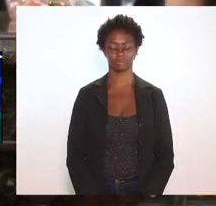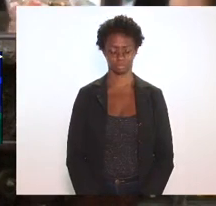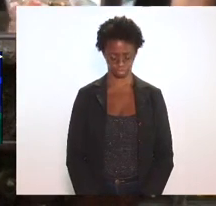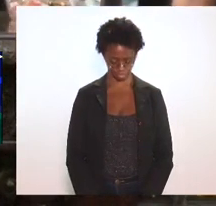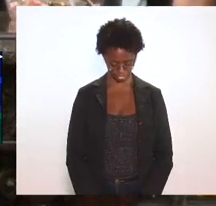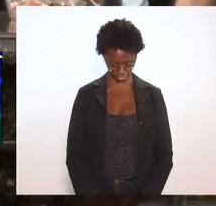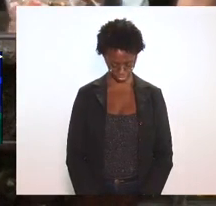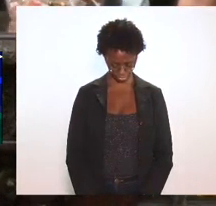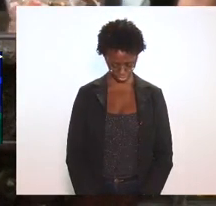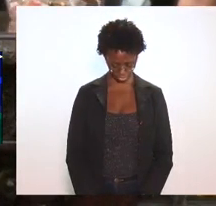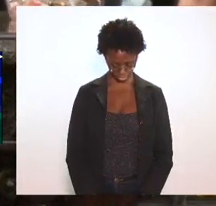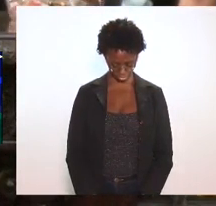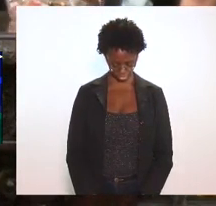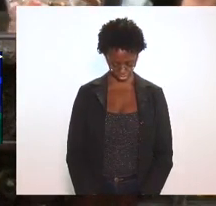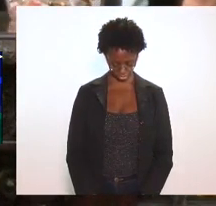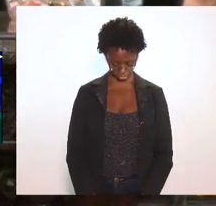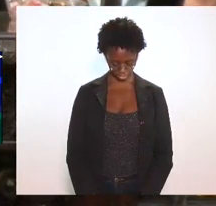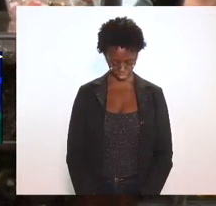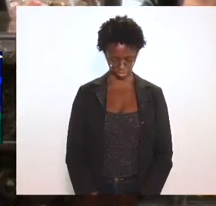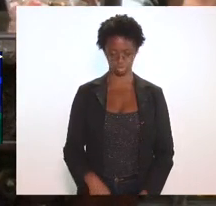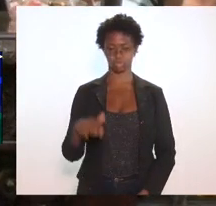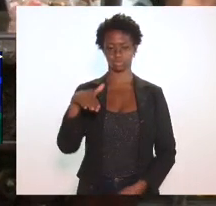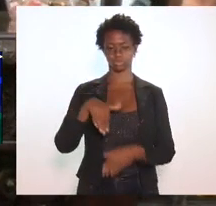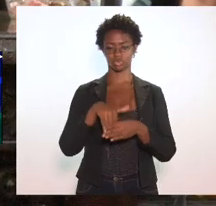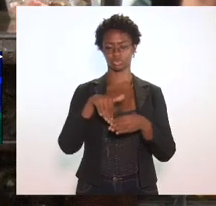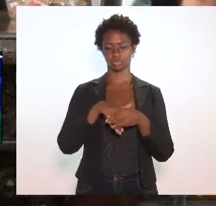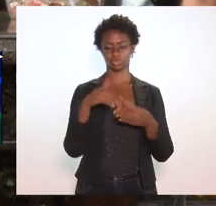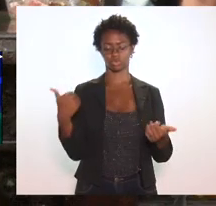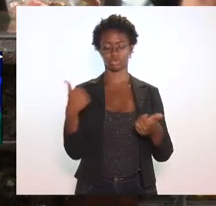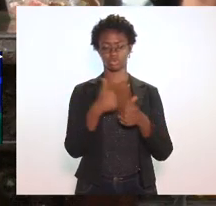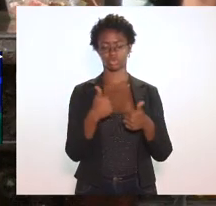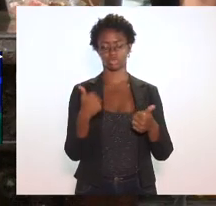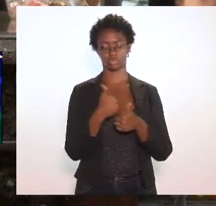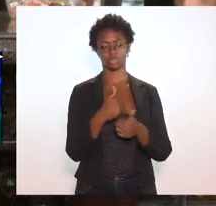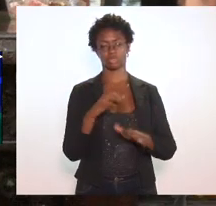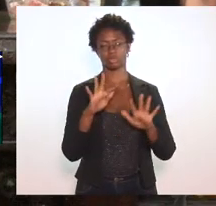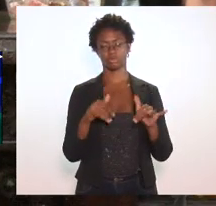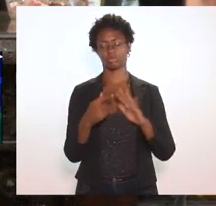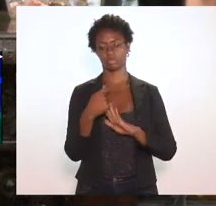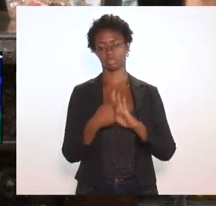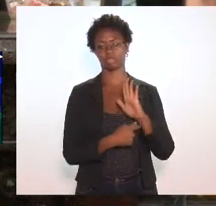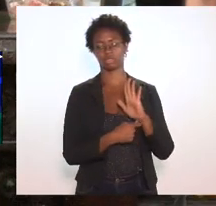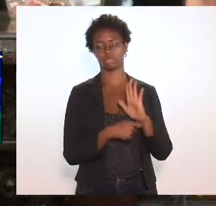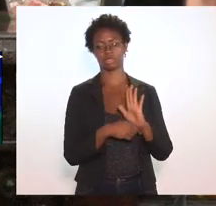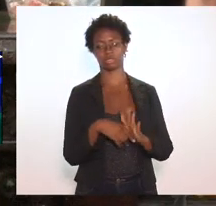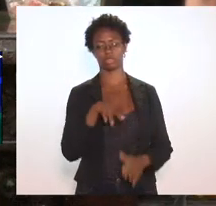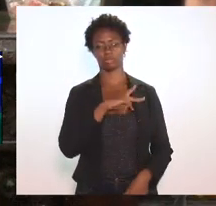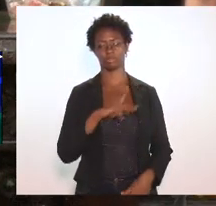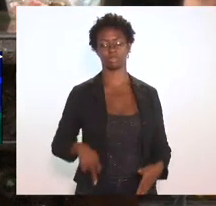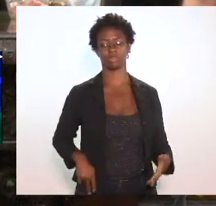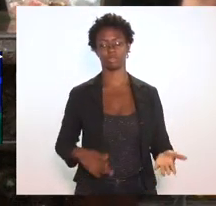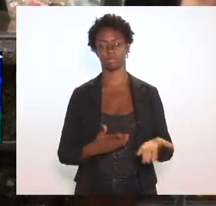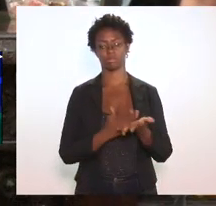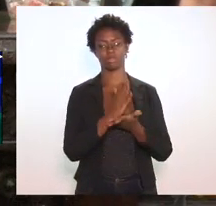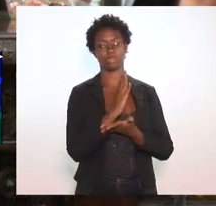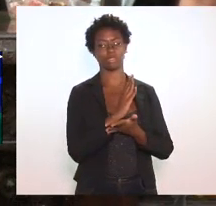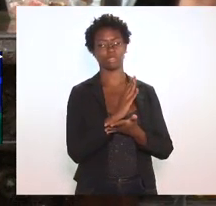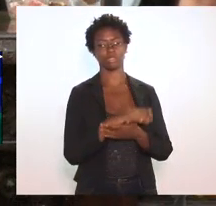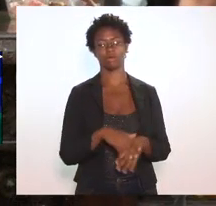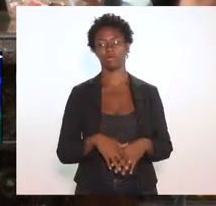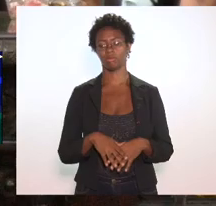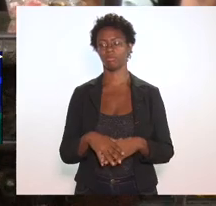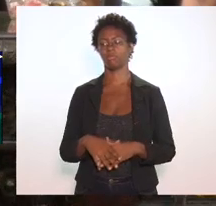Com os pareceres emitidos em votação, substitutivo, com forma final de redação, que a presidência defere, salvo o destaque.